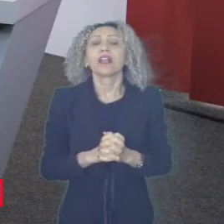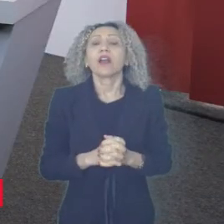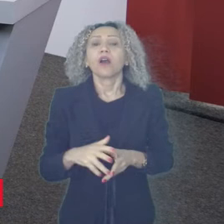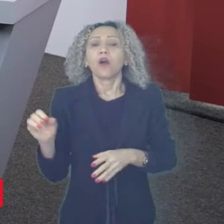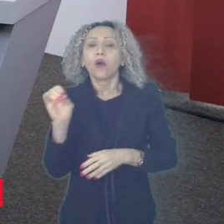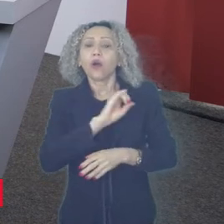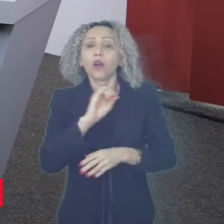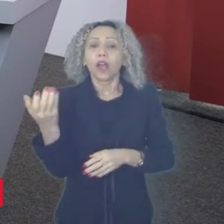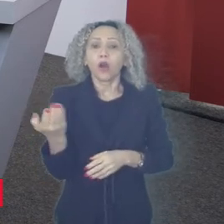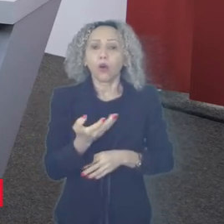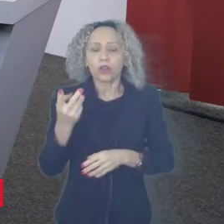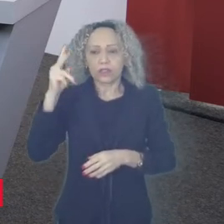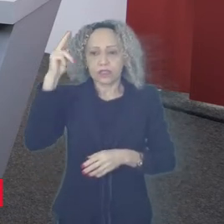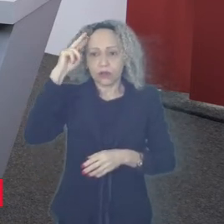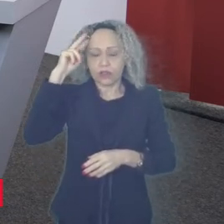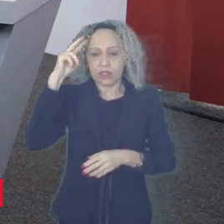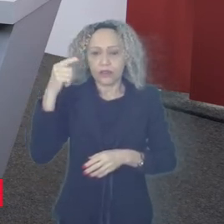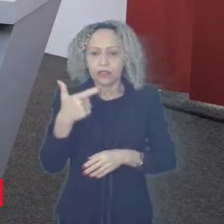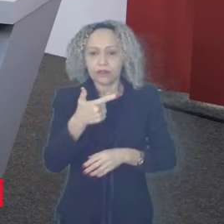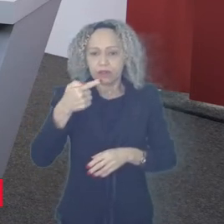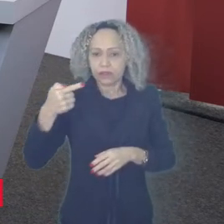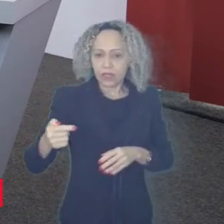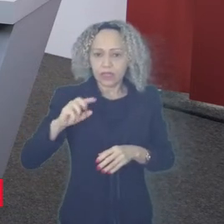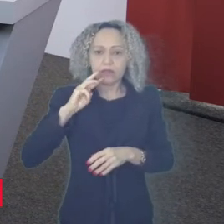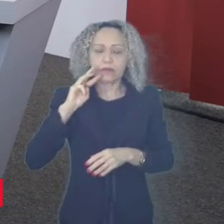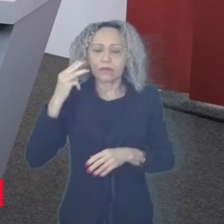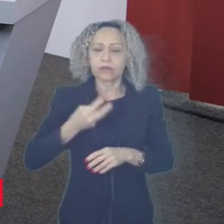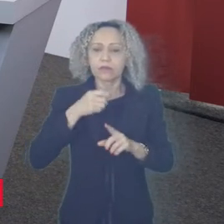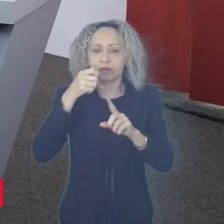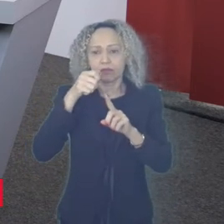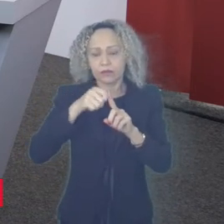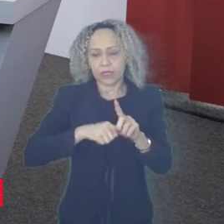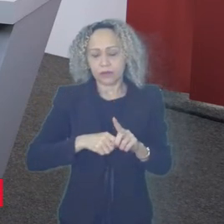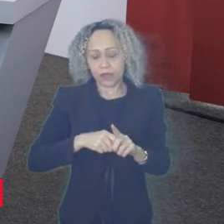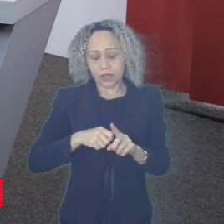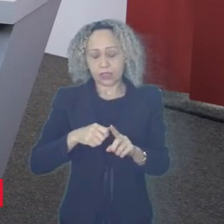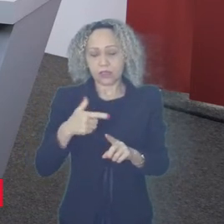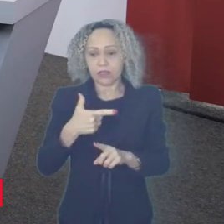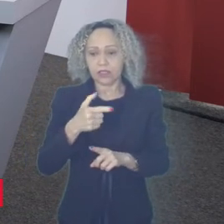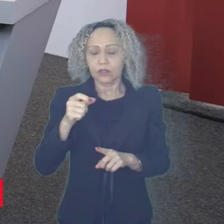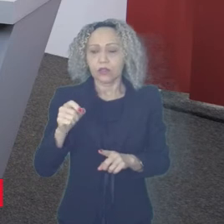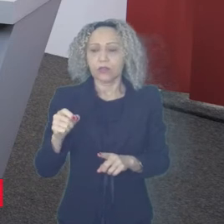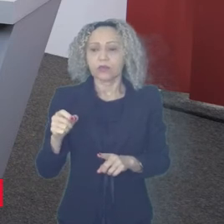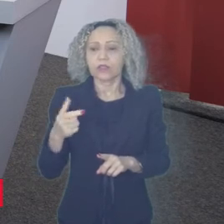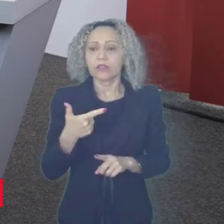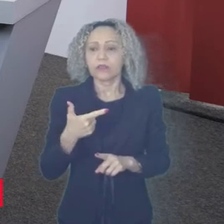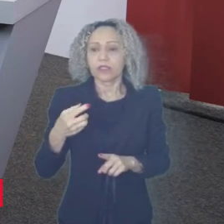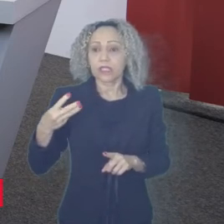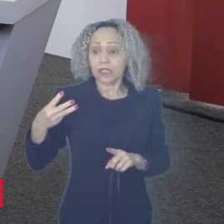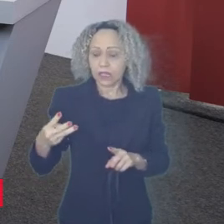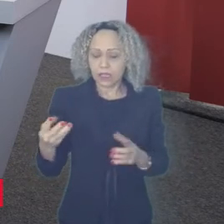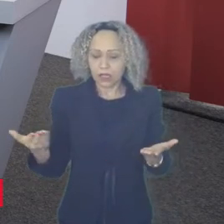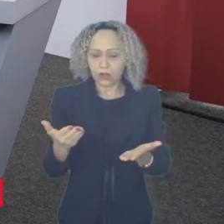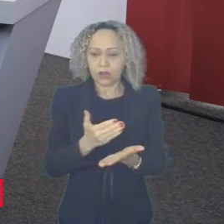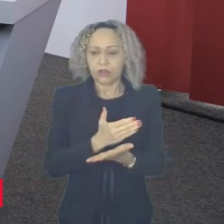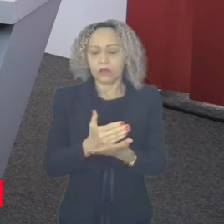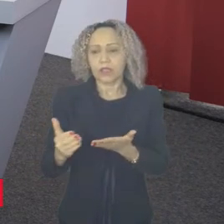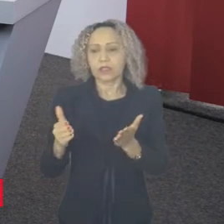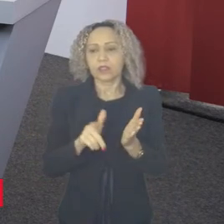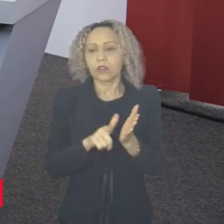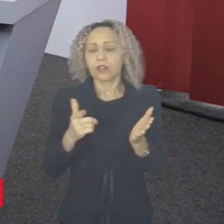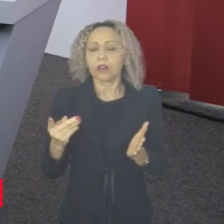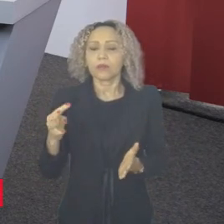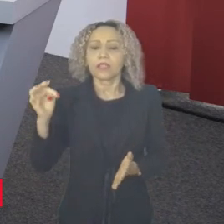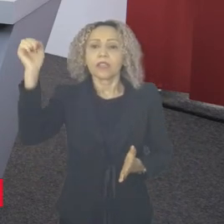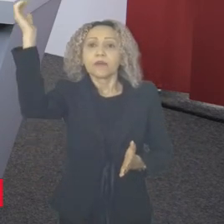Olá, hoje é segunda-feira, 27 de março de 2023 e começa agora o Jornal PT Brasil com muita informação e